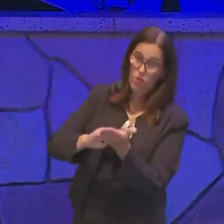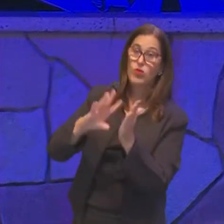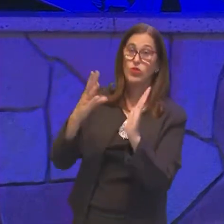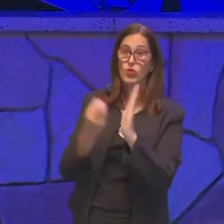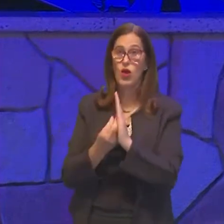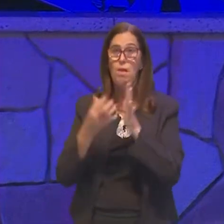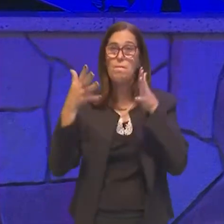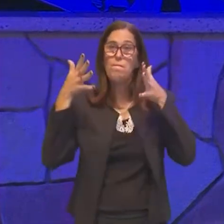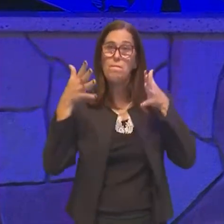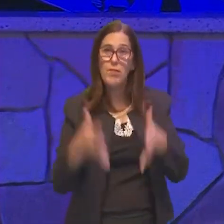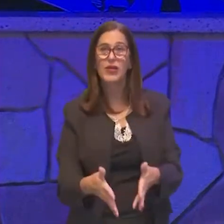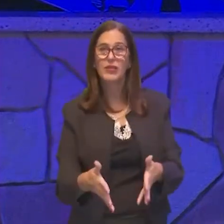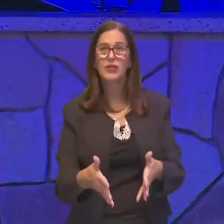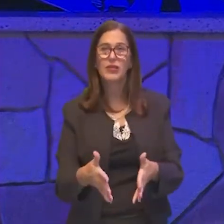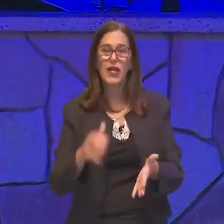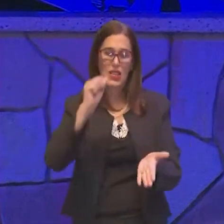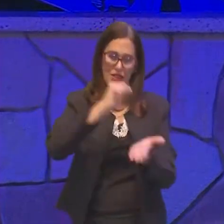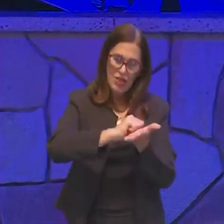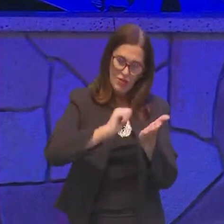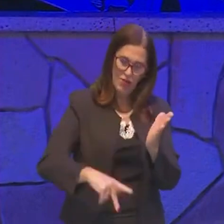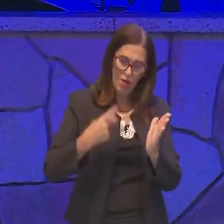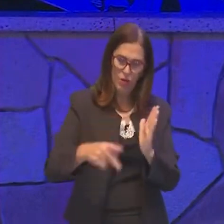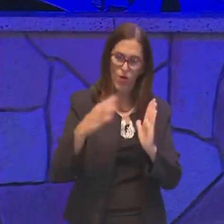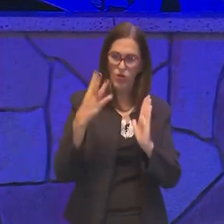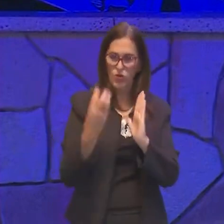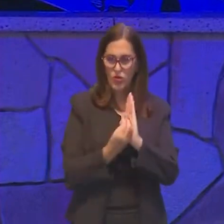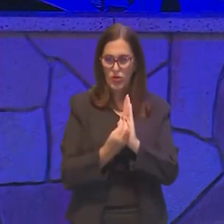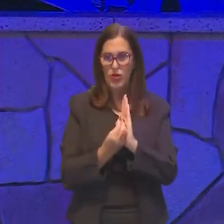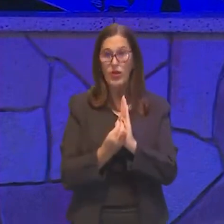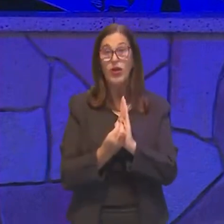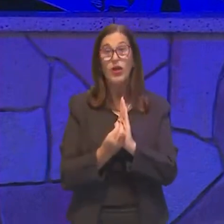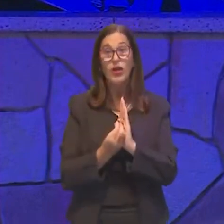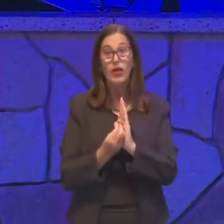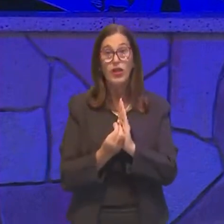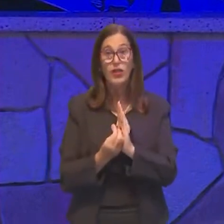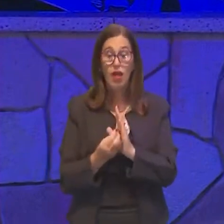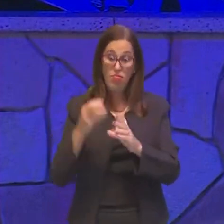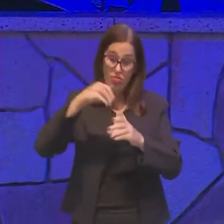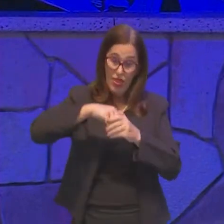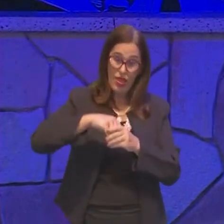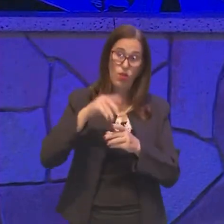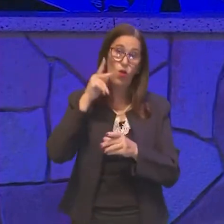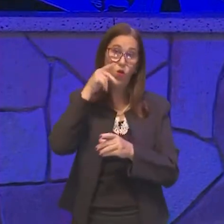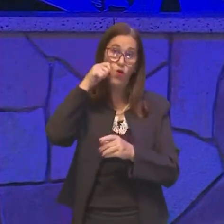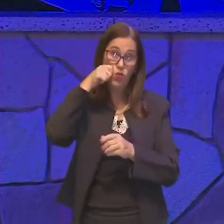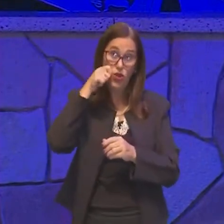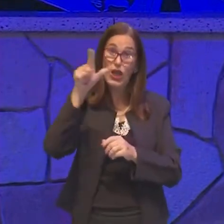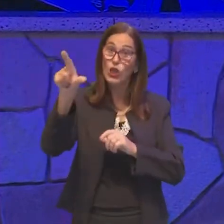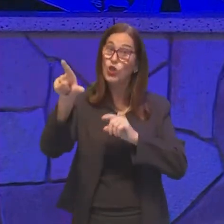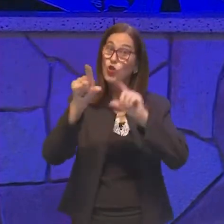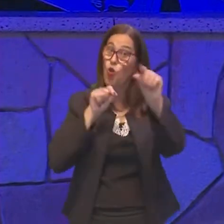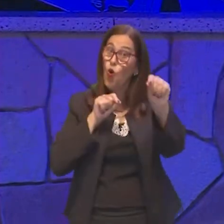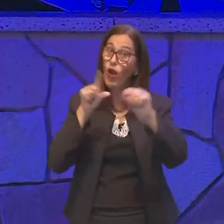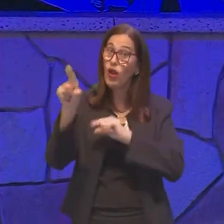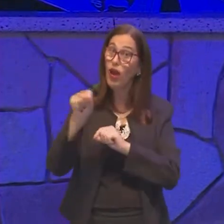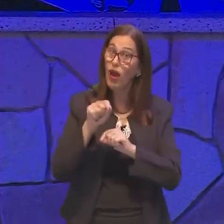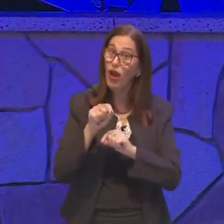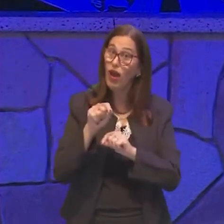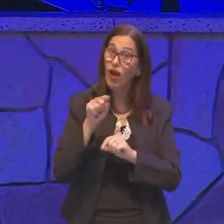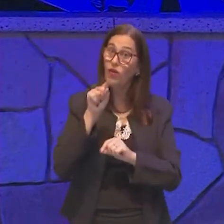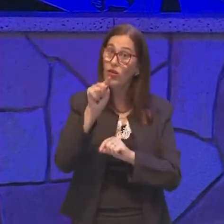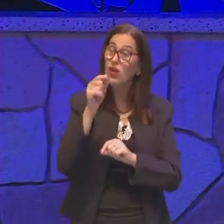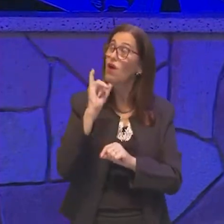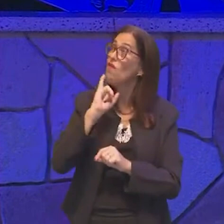de participar das atividades da igreja, que inclui a ceia. É uma escolha, é você